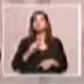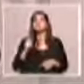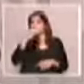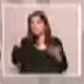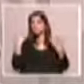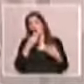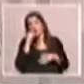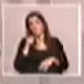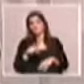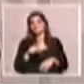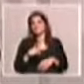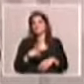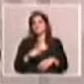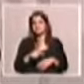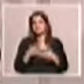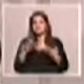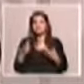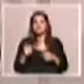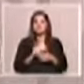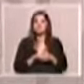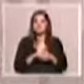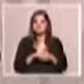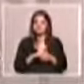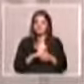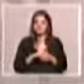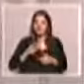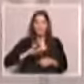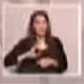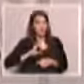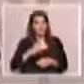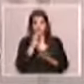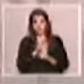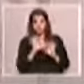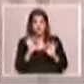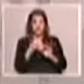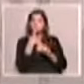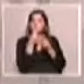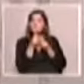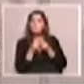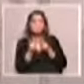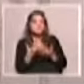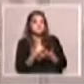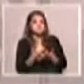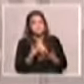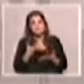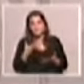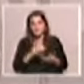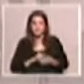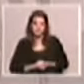verão. Exato. E portanto, e que é um queijo excelente, onde os sabores estão digamos, exaltados, não é? Uhum.